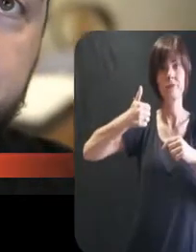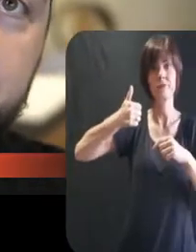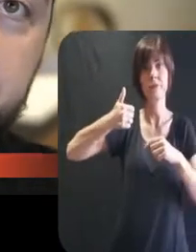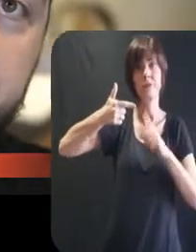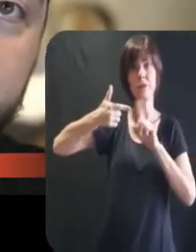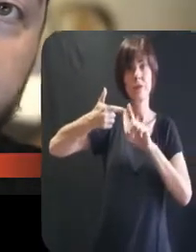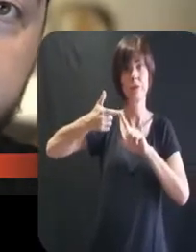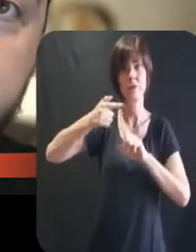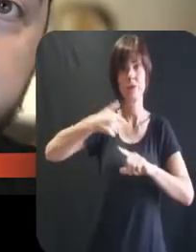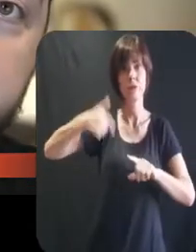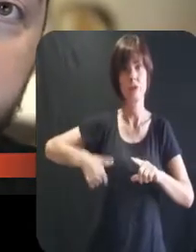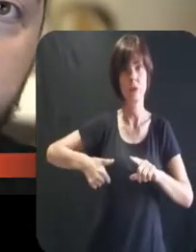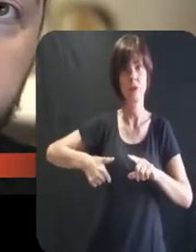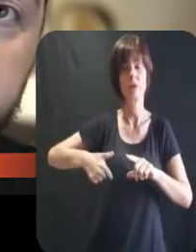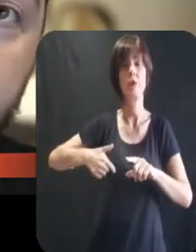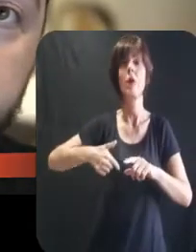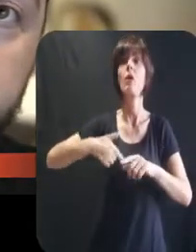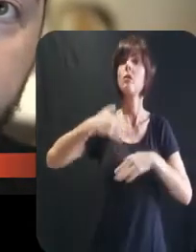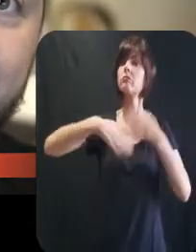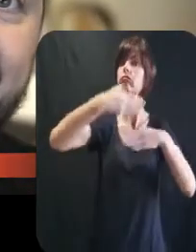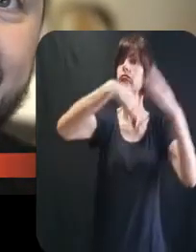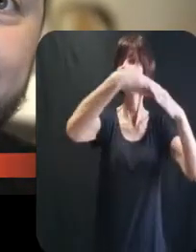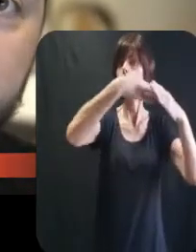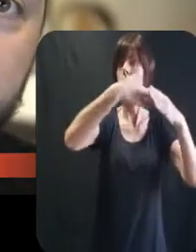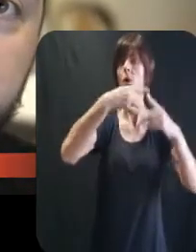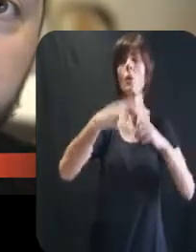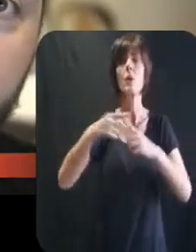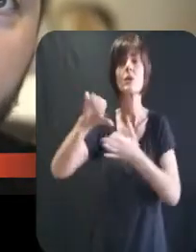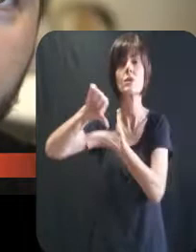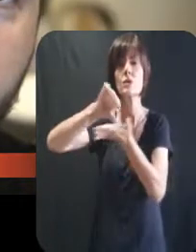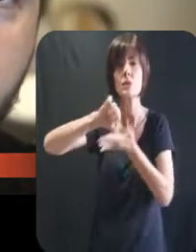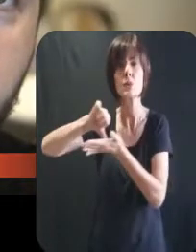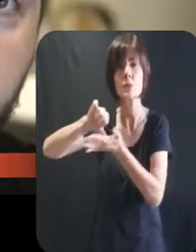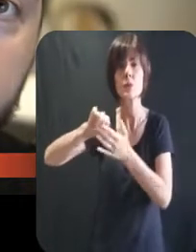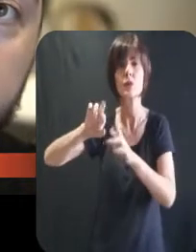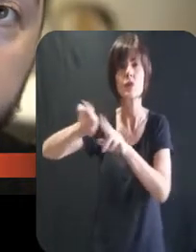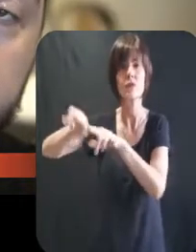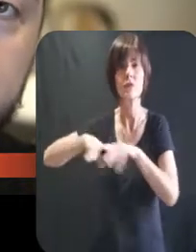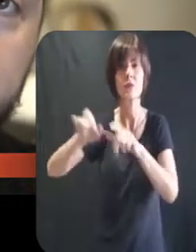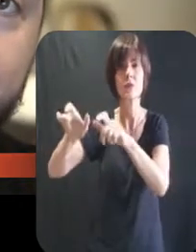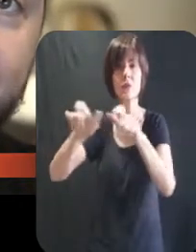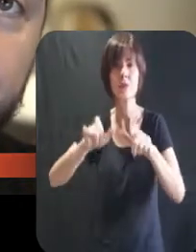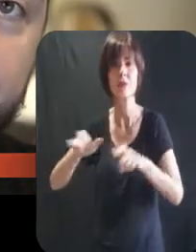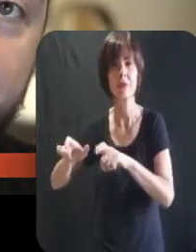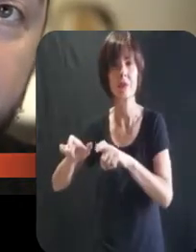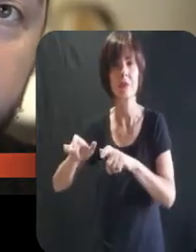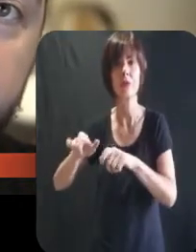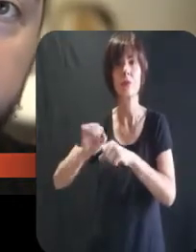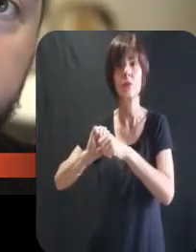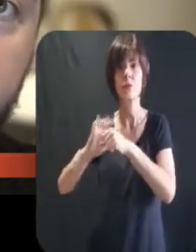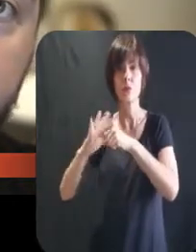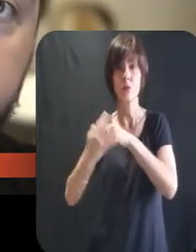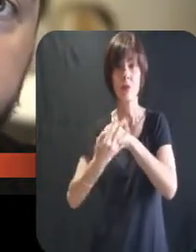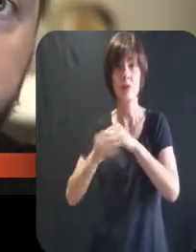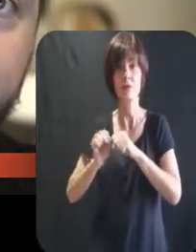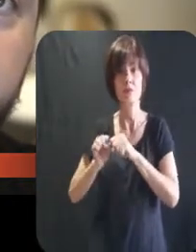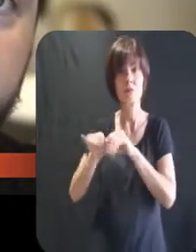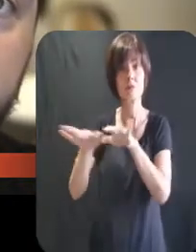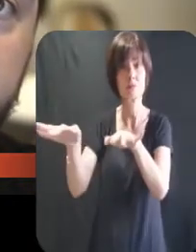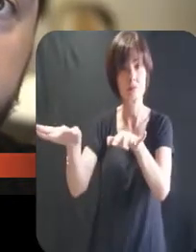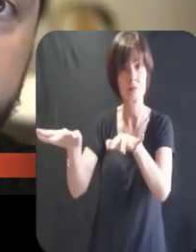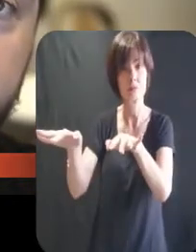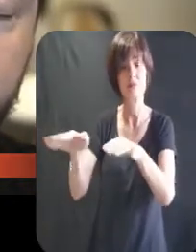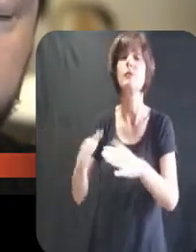Europa já passou a China em número de casos e está subindo muito, porque são vários centros com casos e